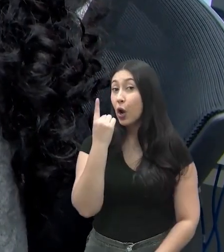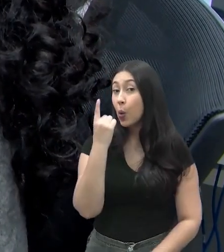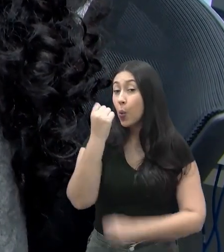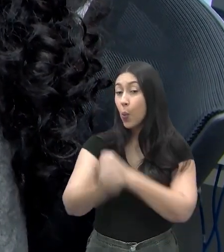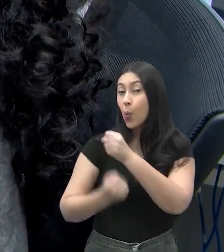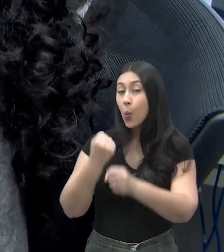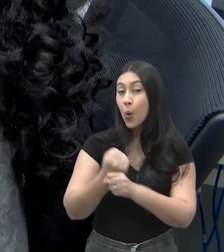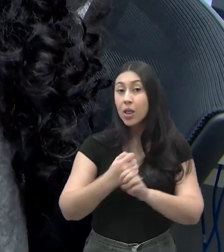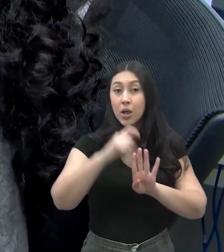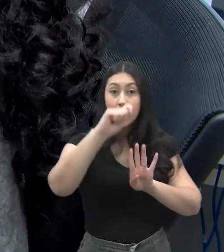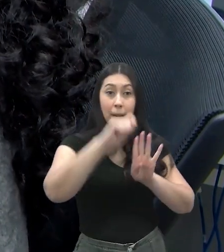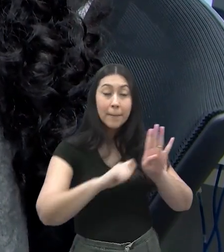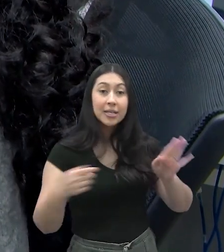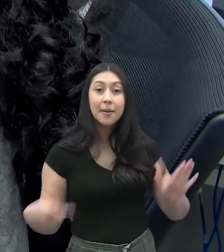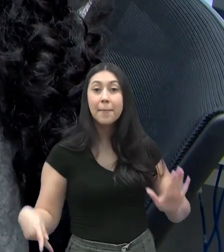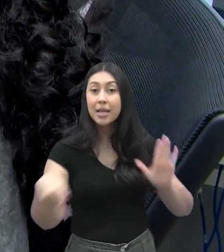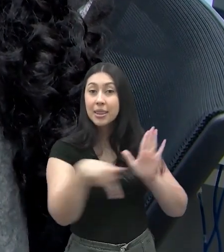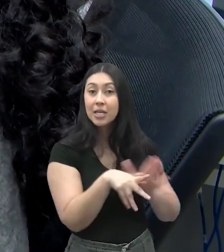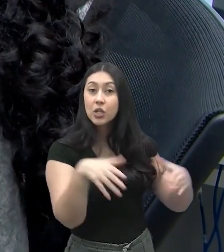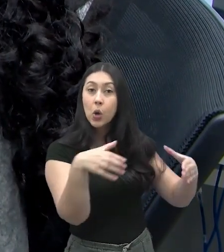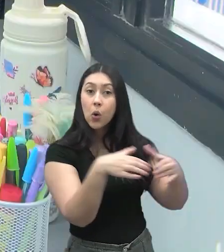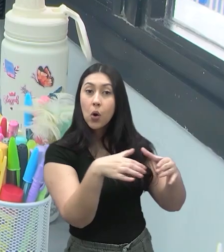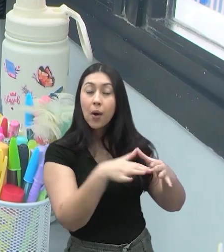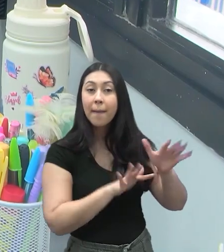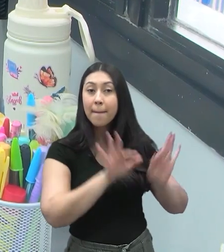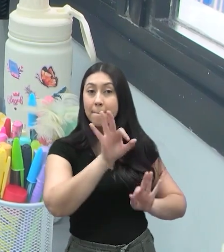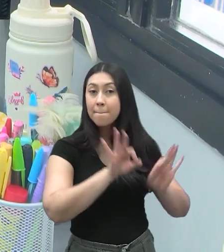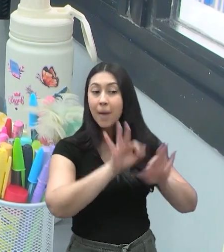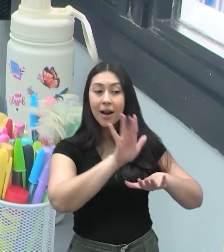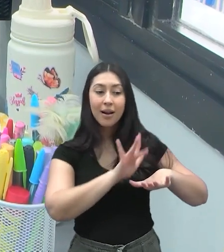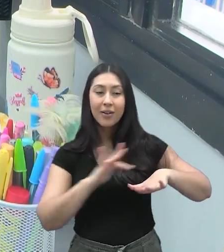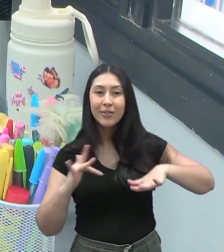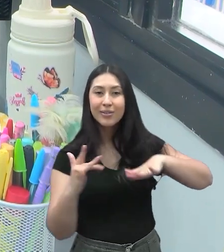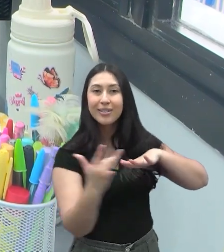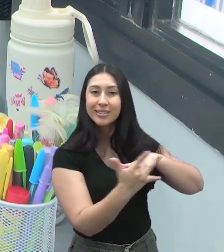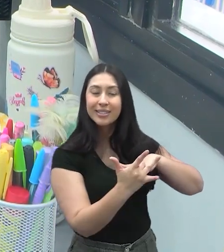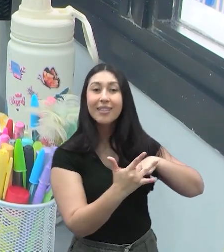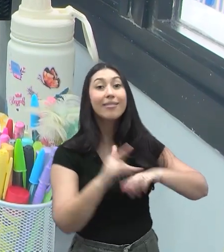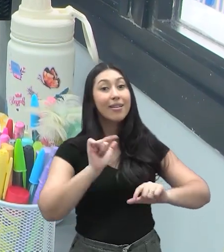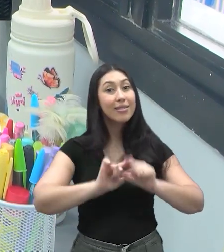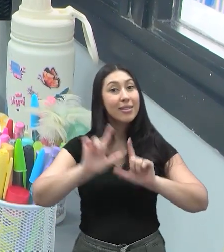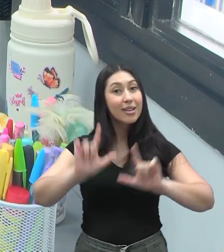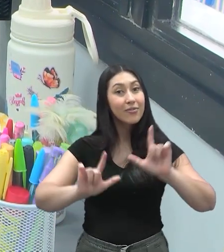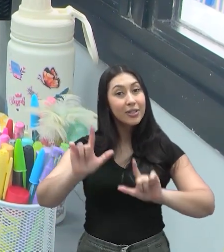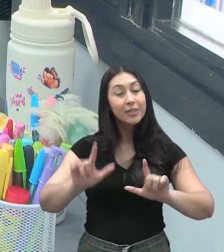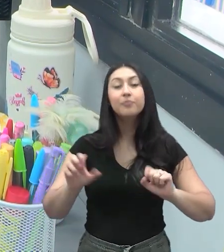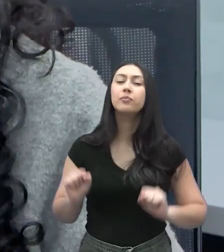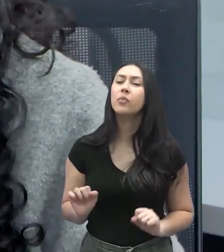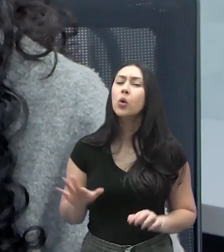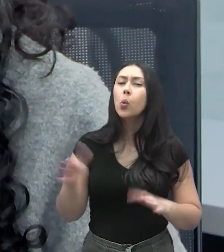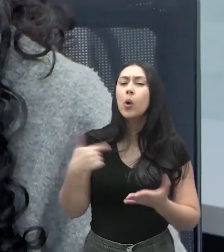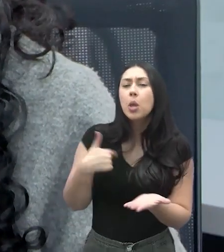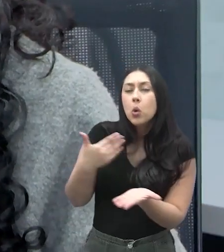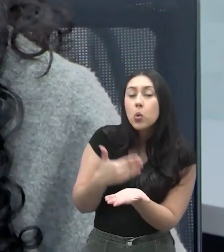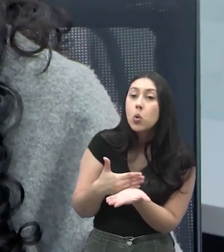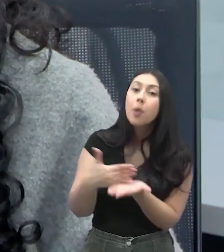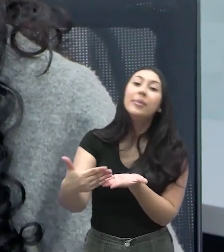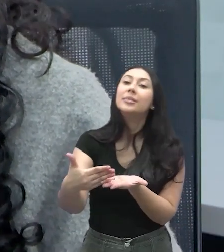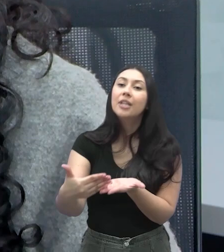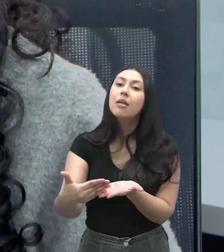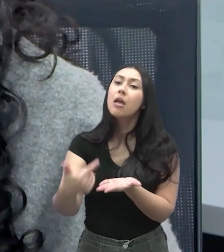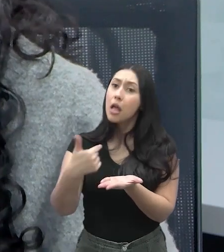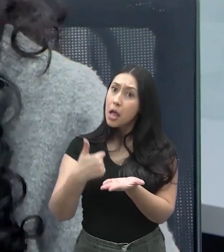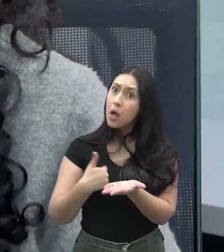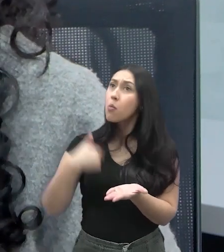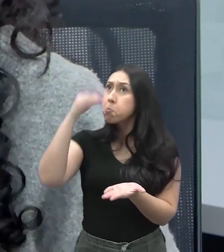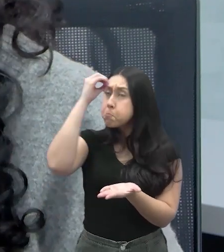4 meses, ela faz parte da equipe de produção de conteúdo das redes sociais da TV Câmara. Desde que eu entrei, eu